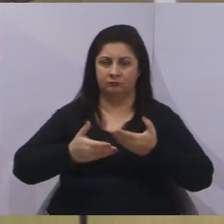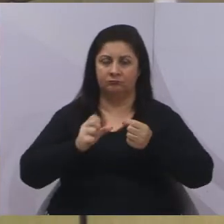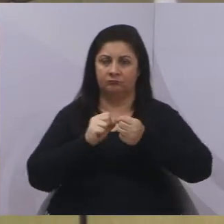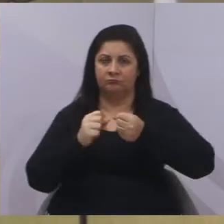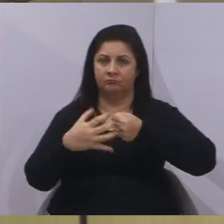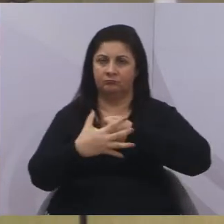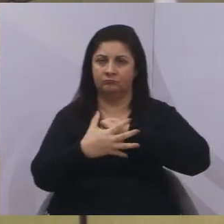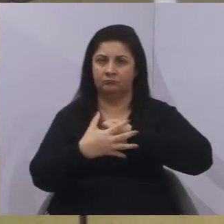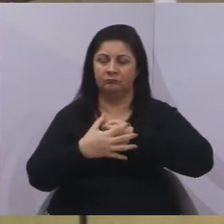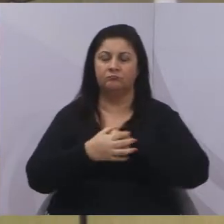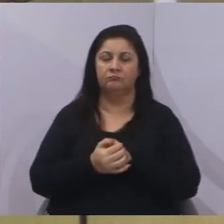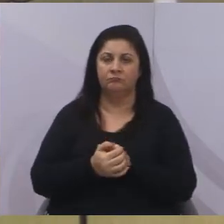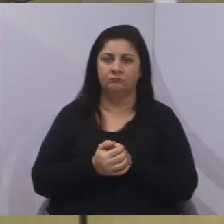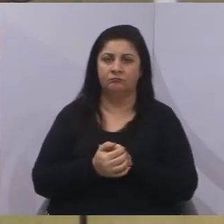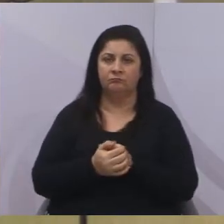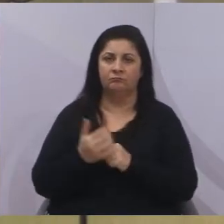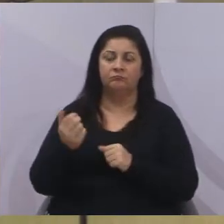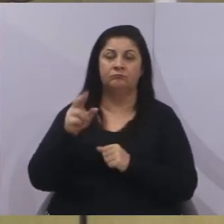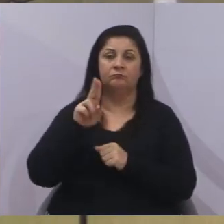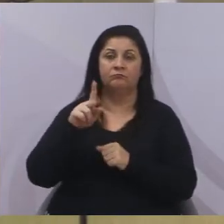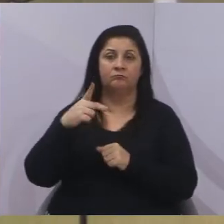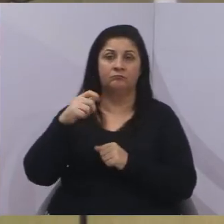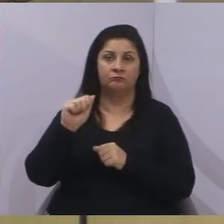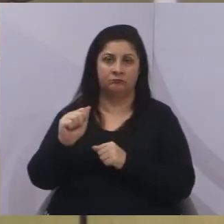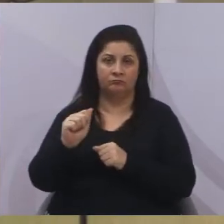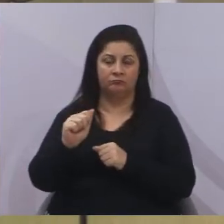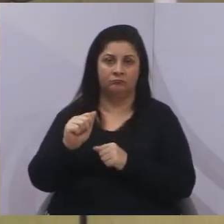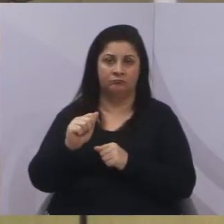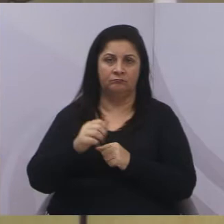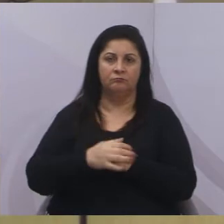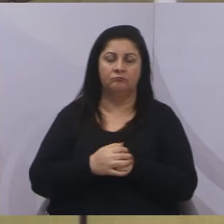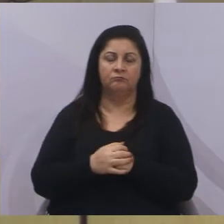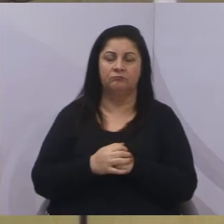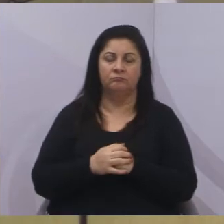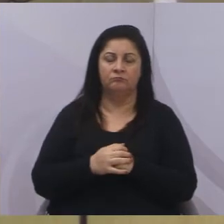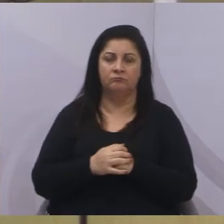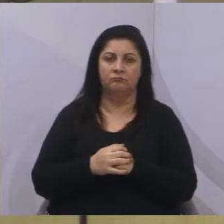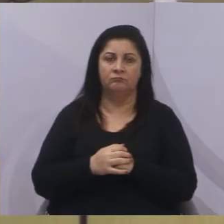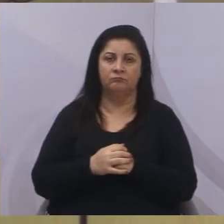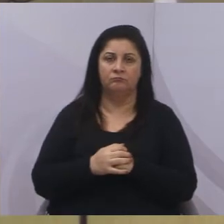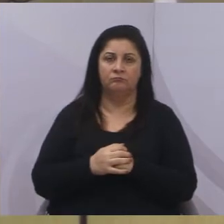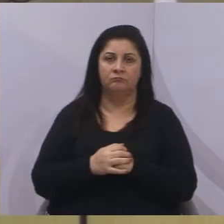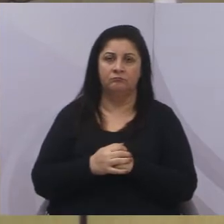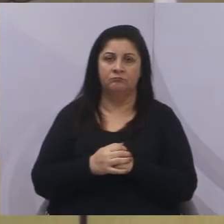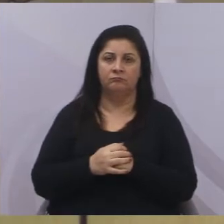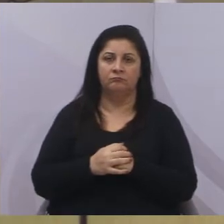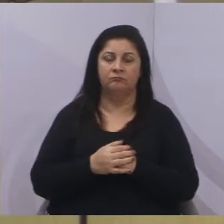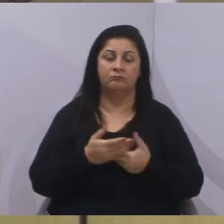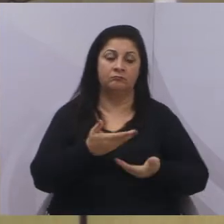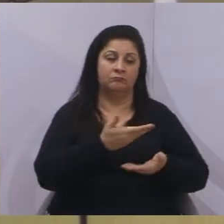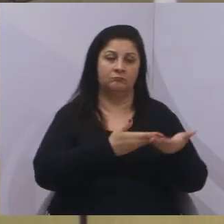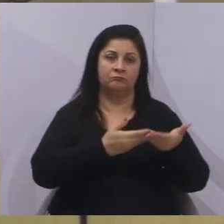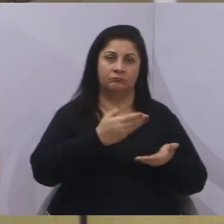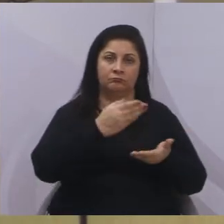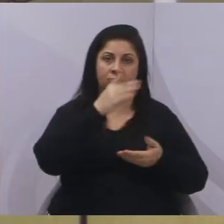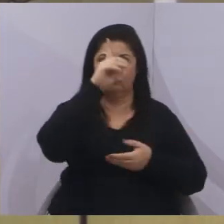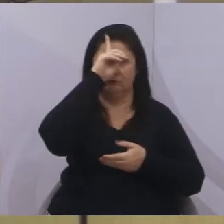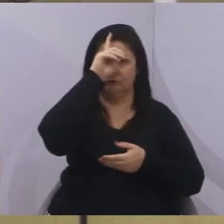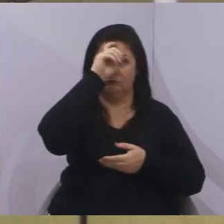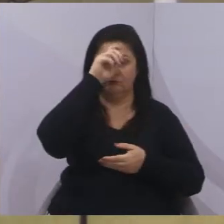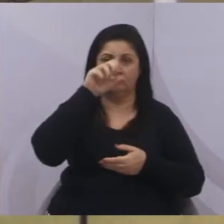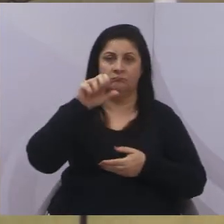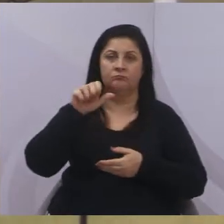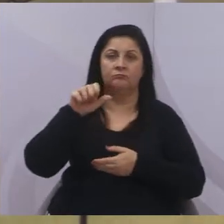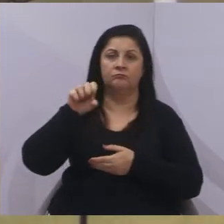na época na UPA Dr. Telmo, e o atendimento clínico era no anexo da Santa